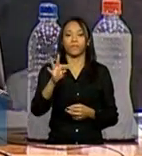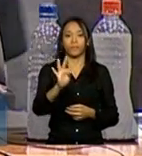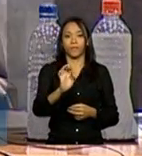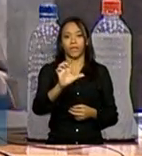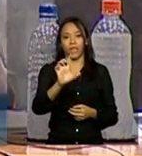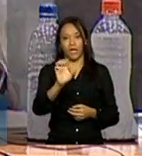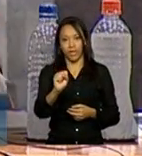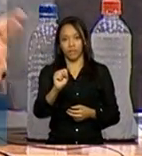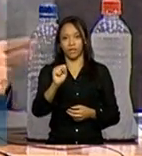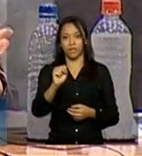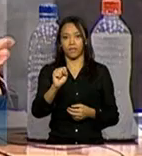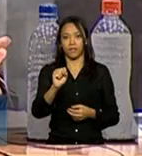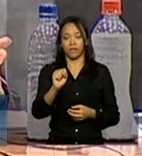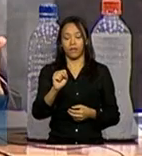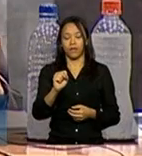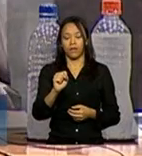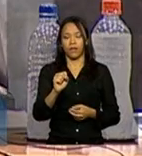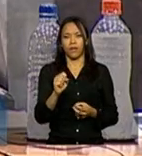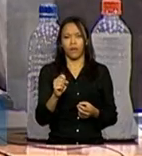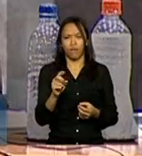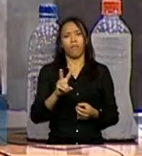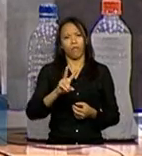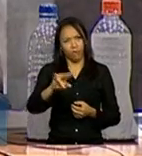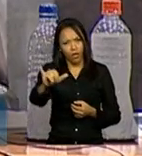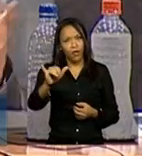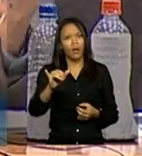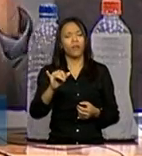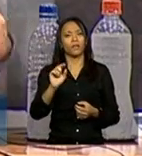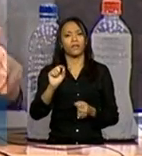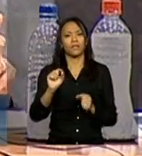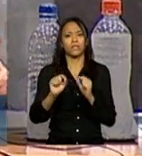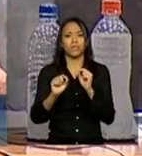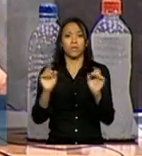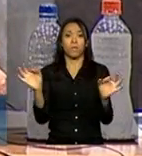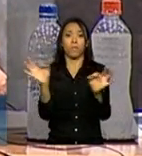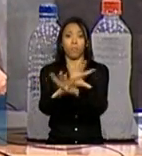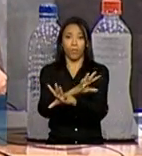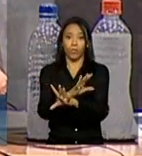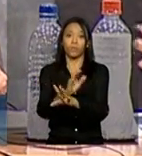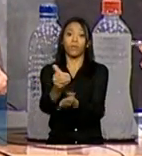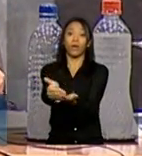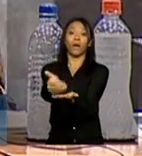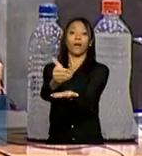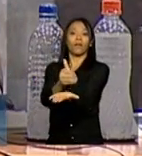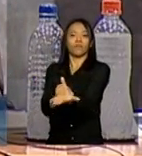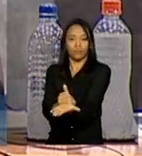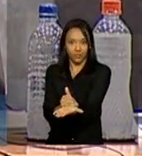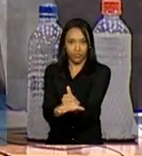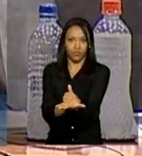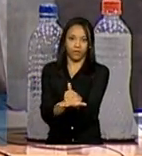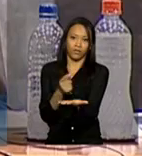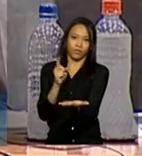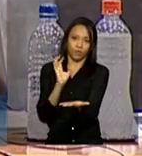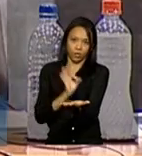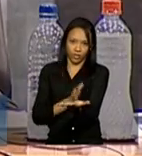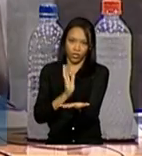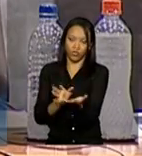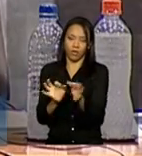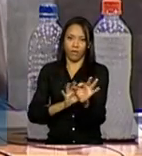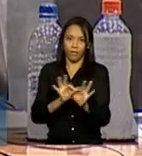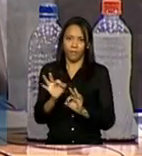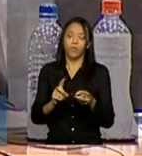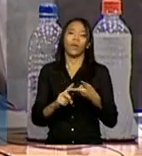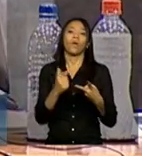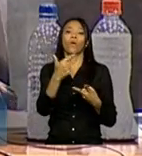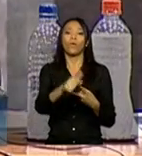a hidrelétrica Teles Pires, vai ficar concluída antes do prazo. Antes do prazo. Em Santo